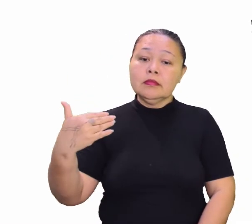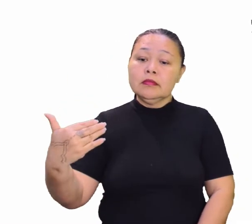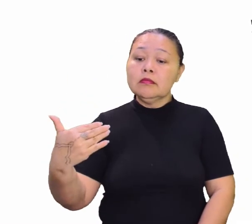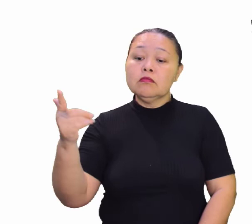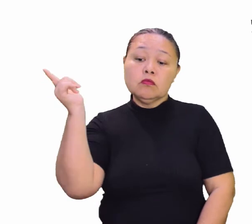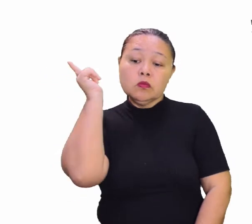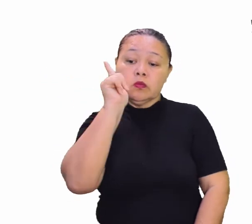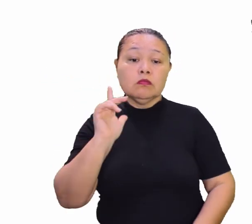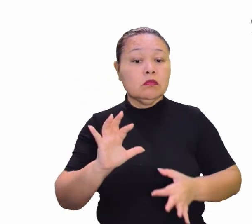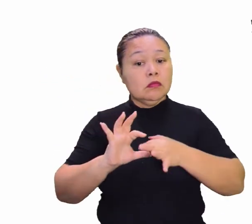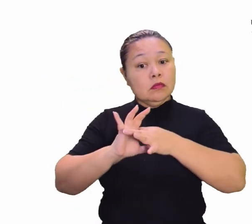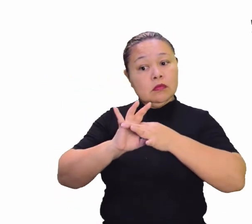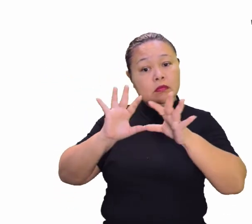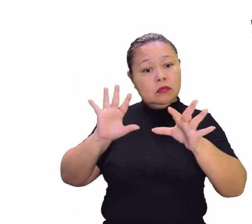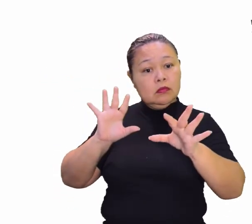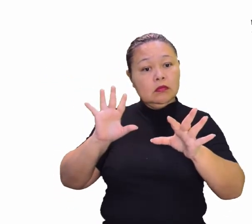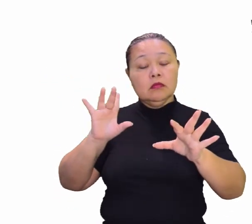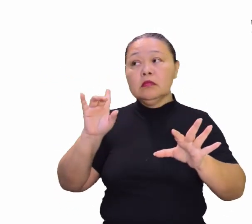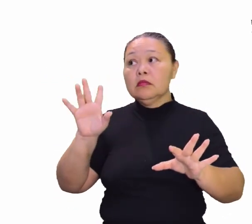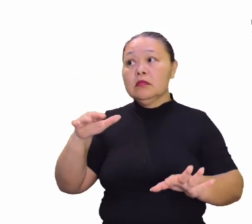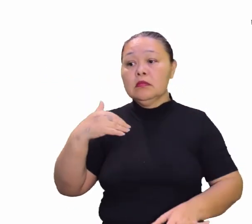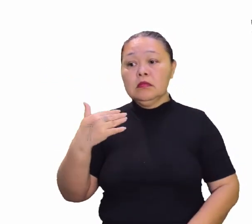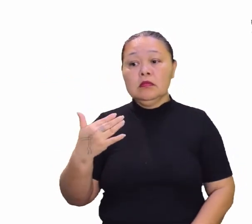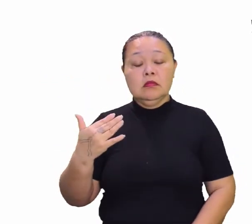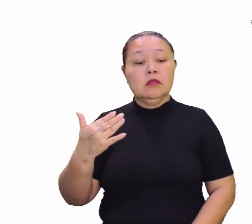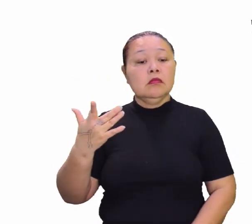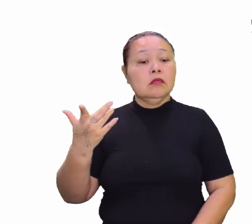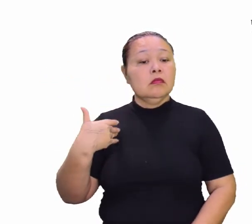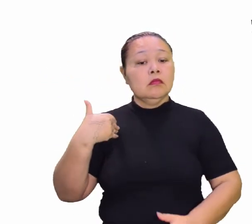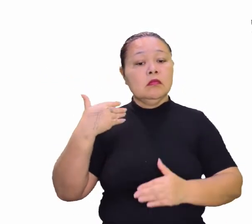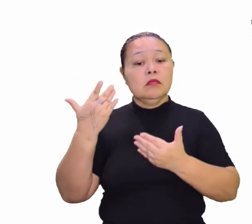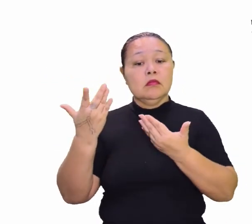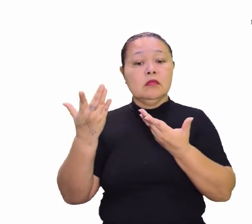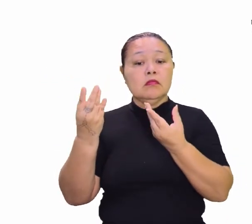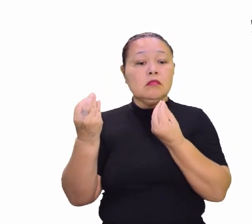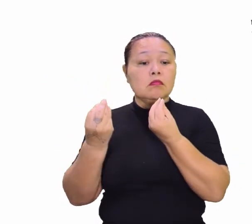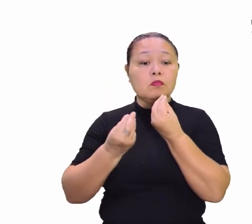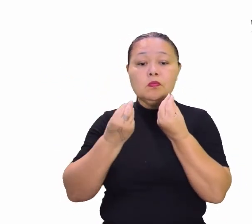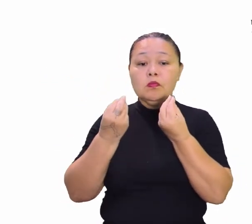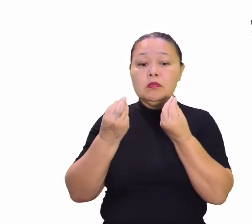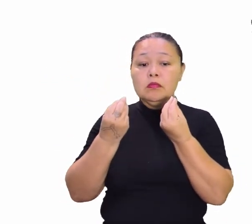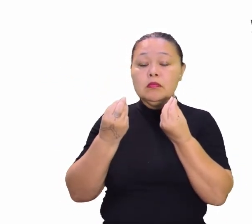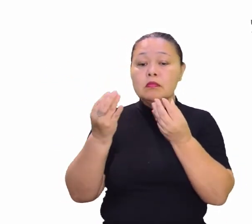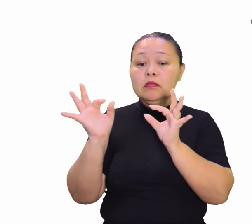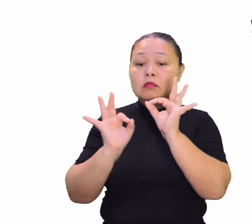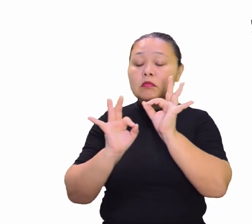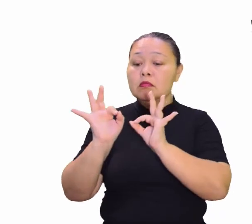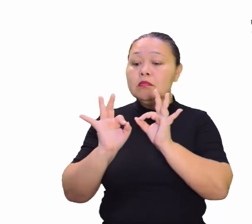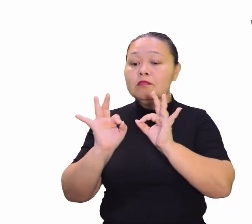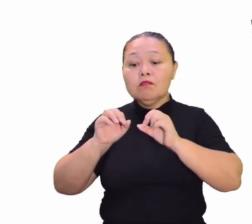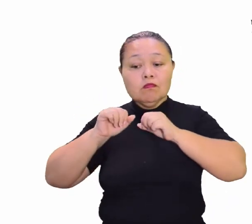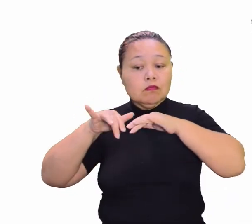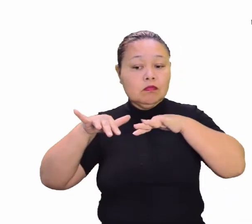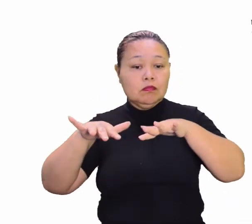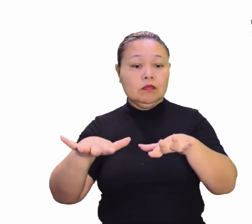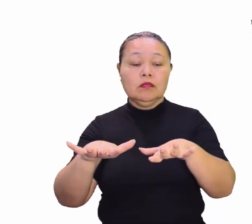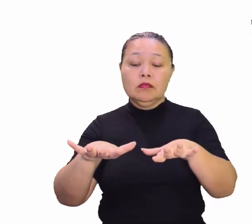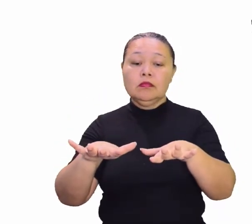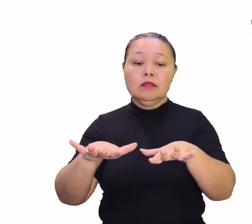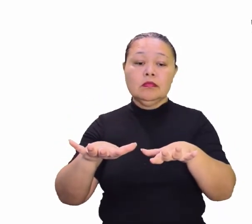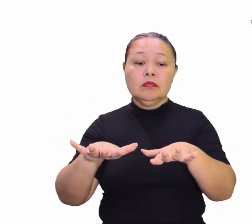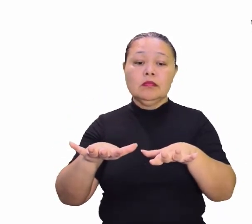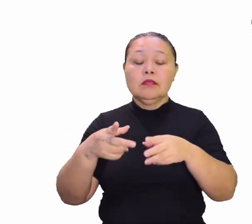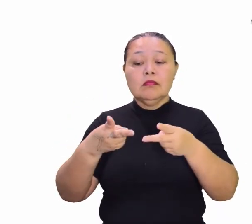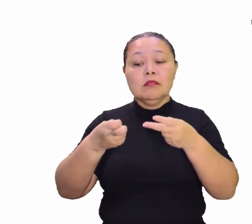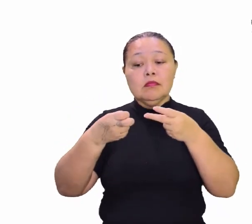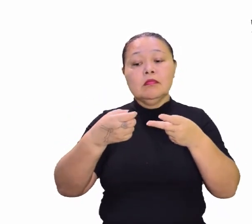da conquista da independência, as formas de pilhagens se tornaram mais difusas. A extração